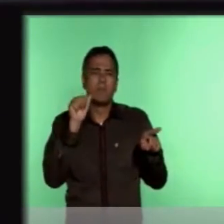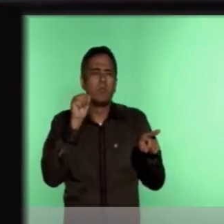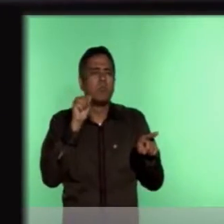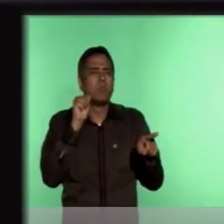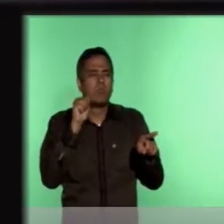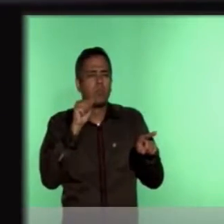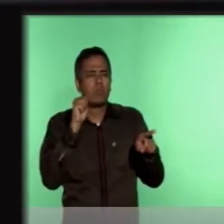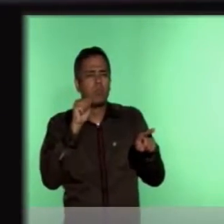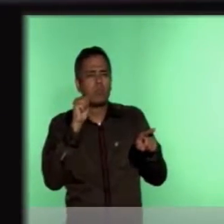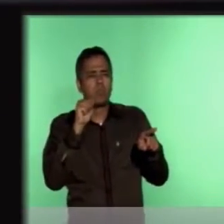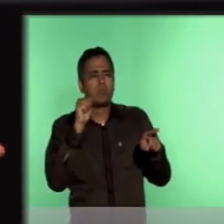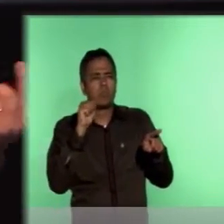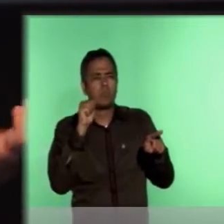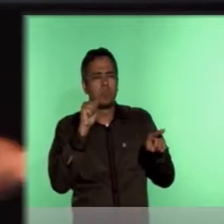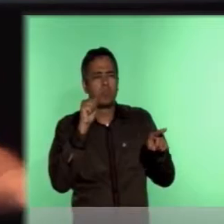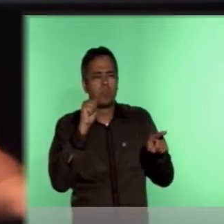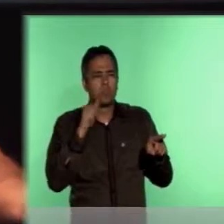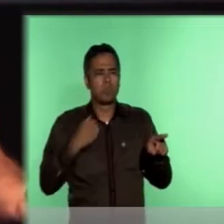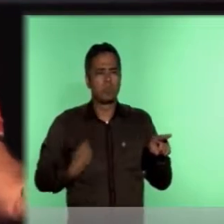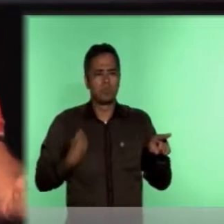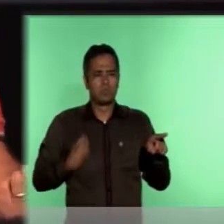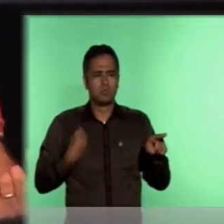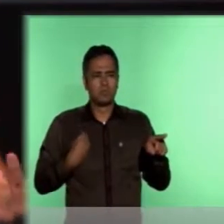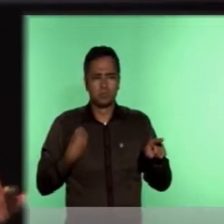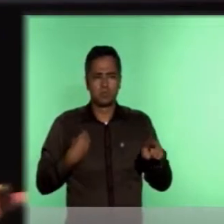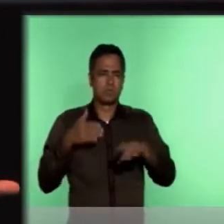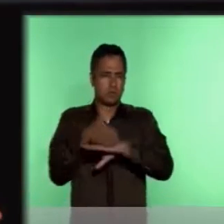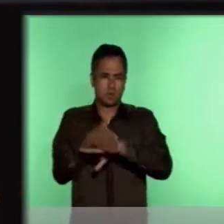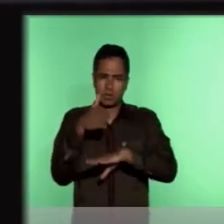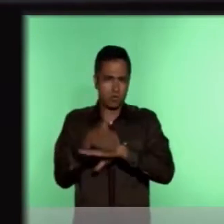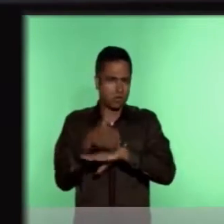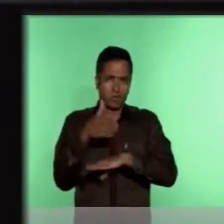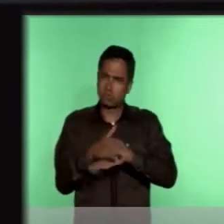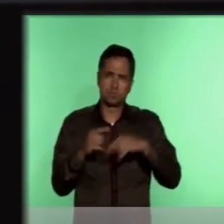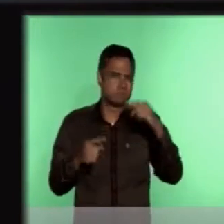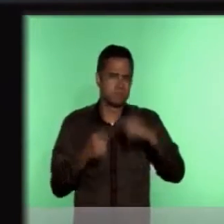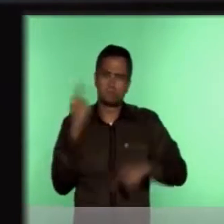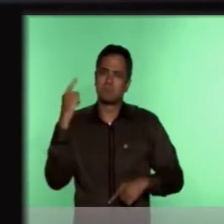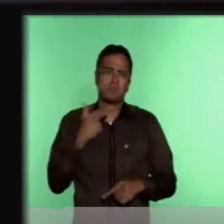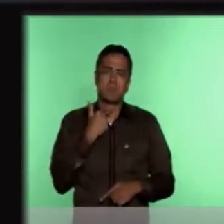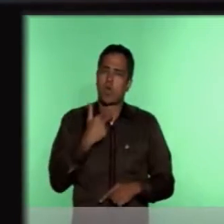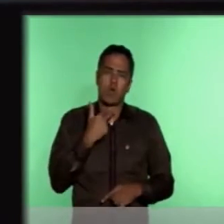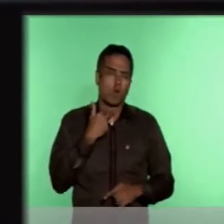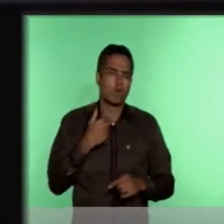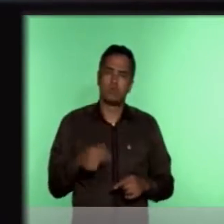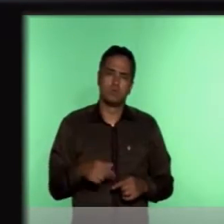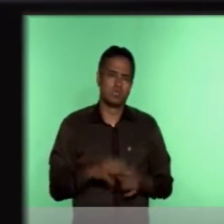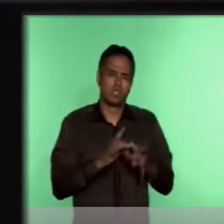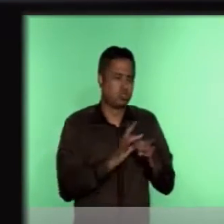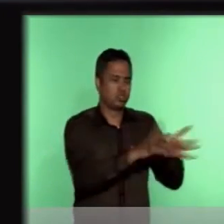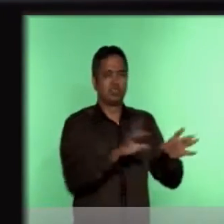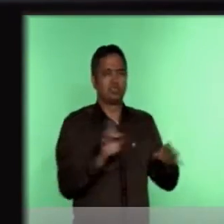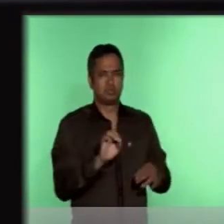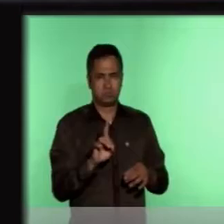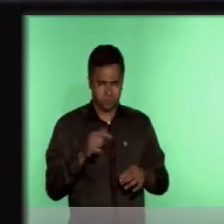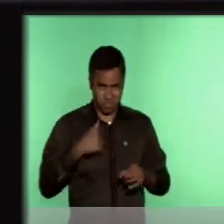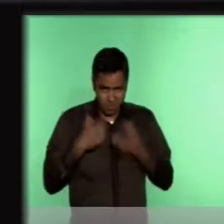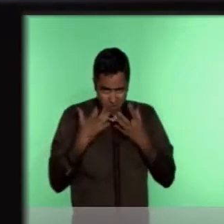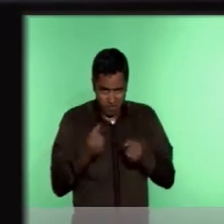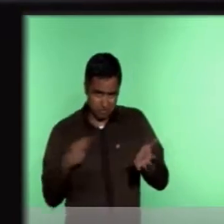à educação. E eu não posso aceitar participar de um evento em que o país sede desse evento exclui as mulheres do processo